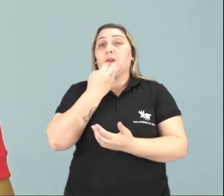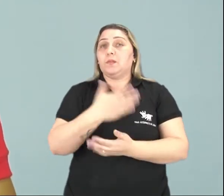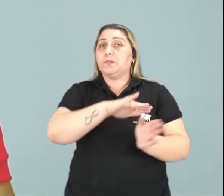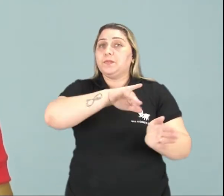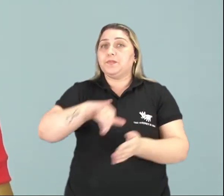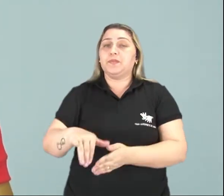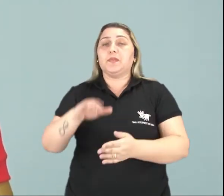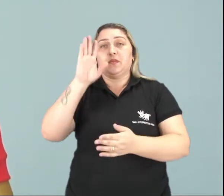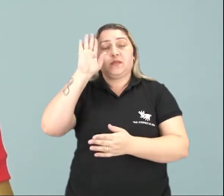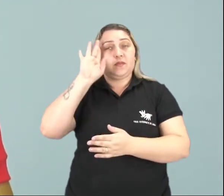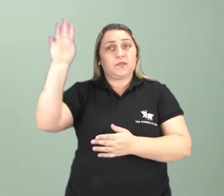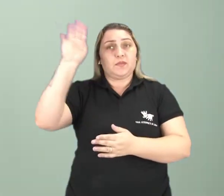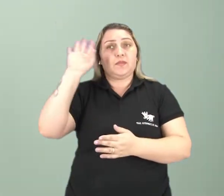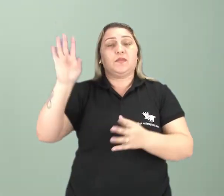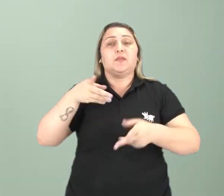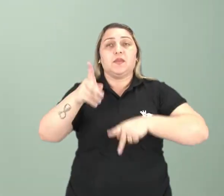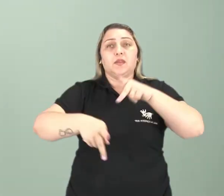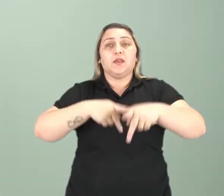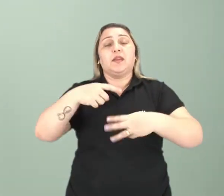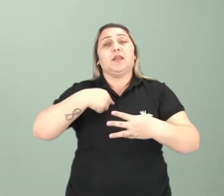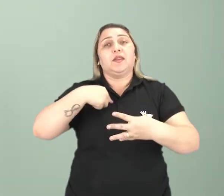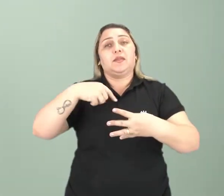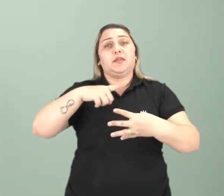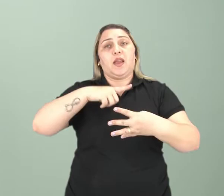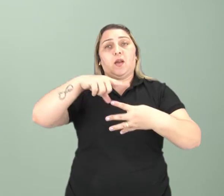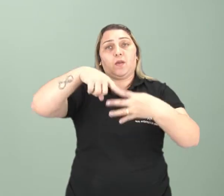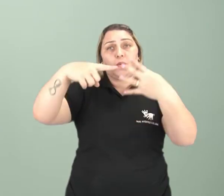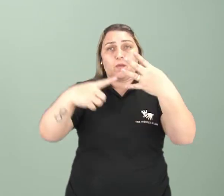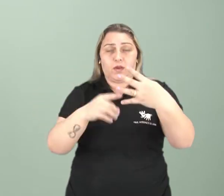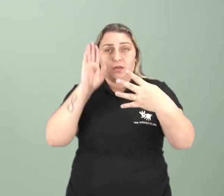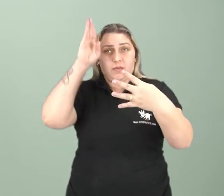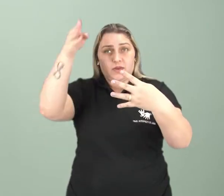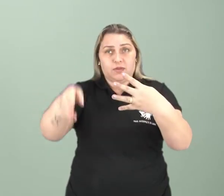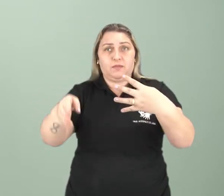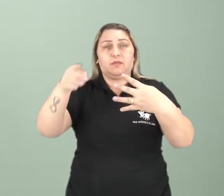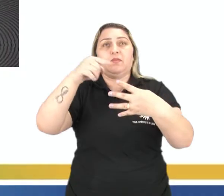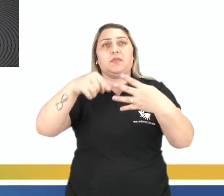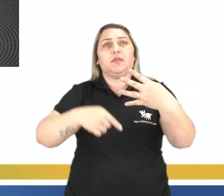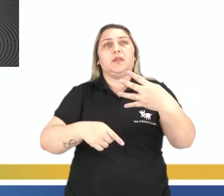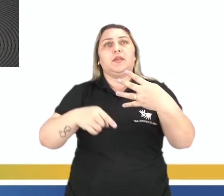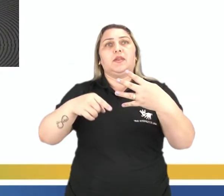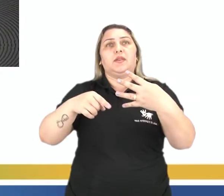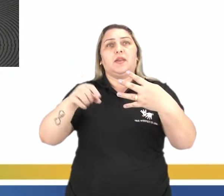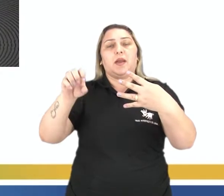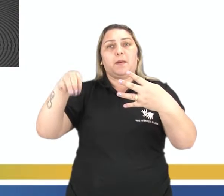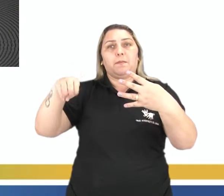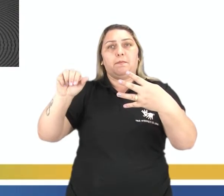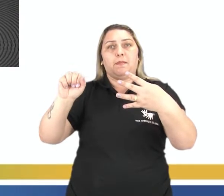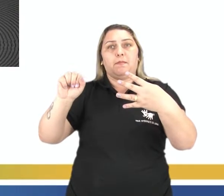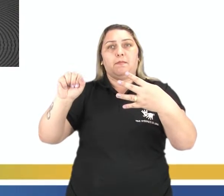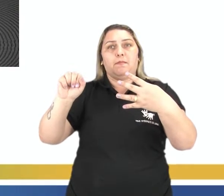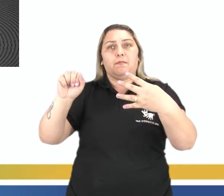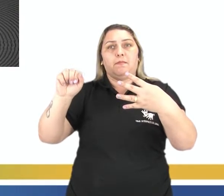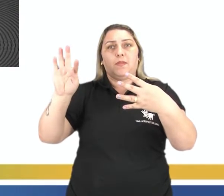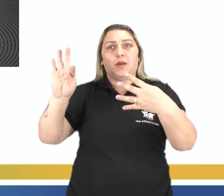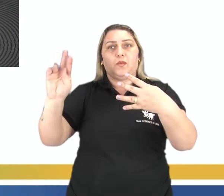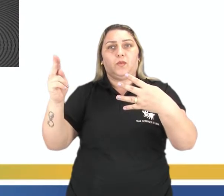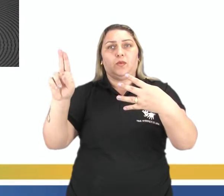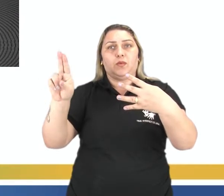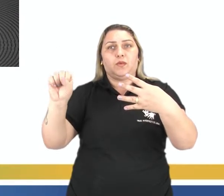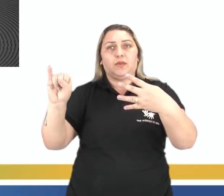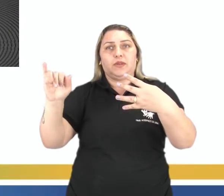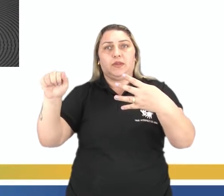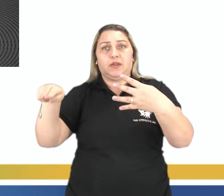bem, as teorias demográficas nós vamos ter quatro teorias, principais, que é a teoria malthusiana, é o sobrenome